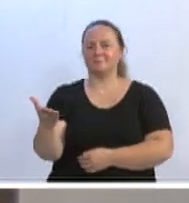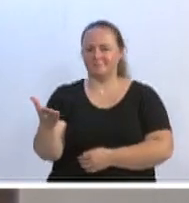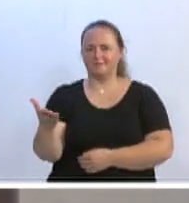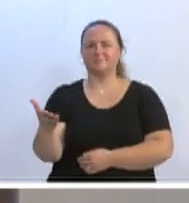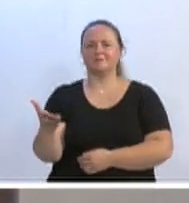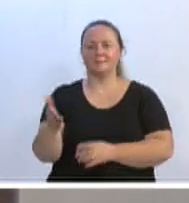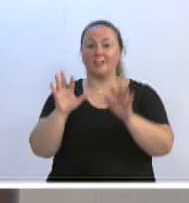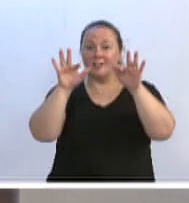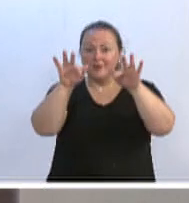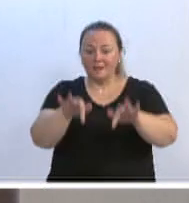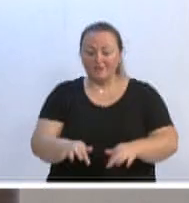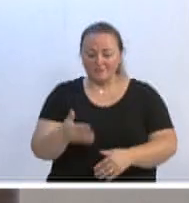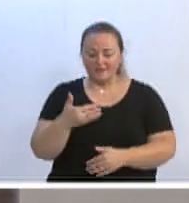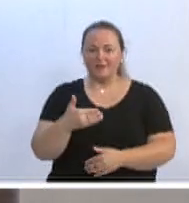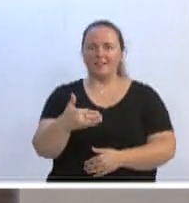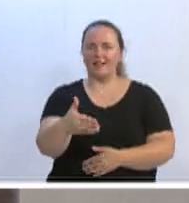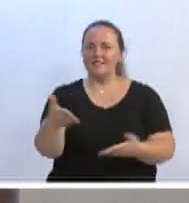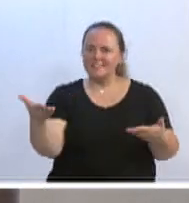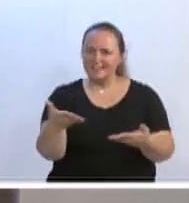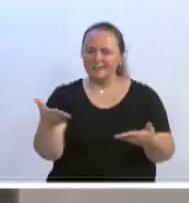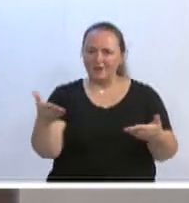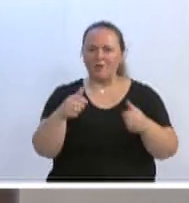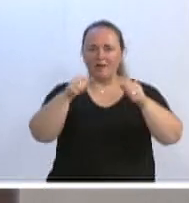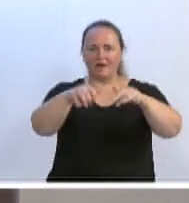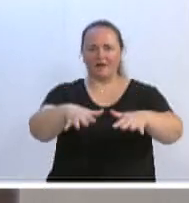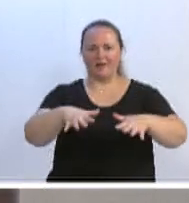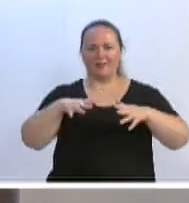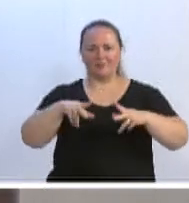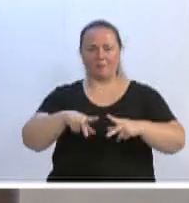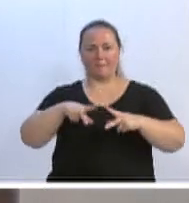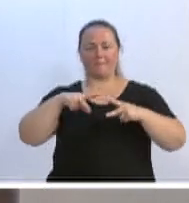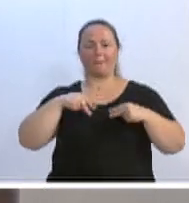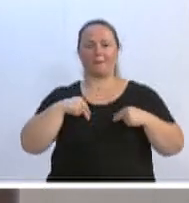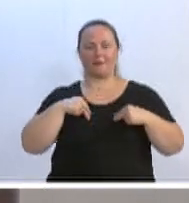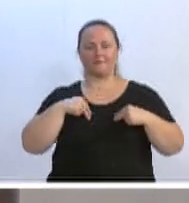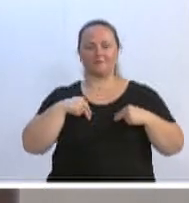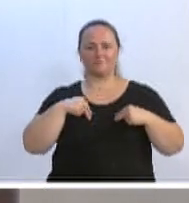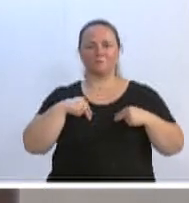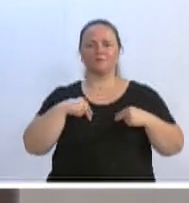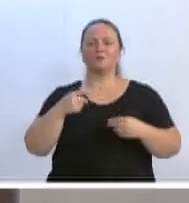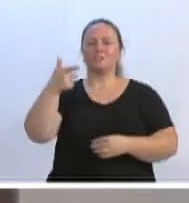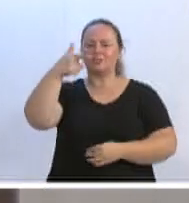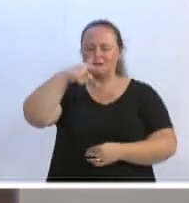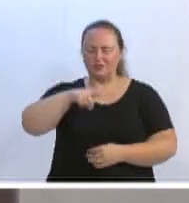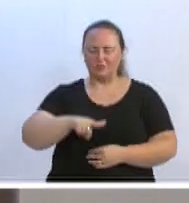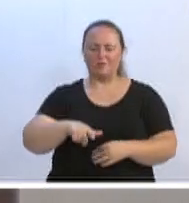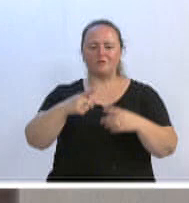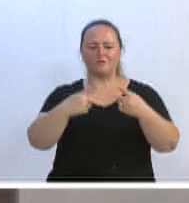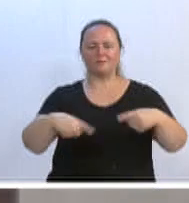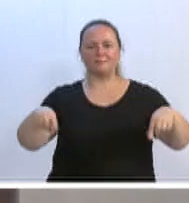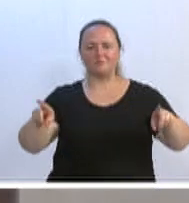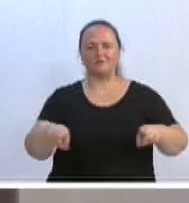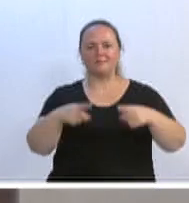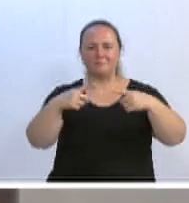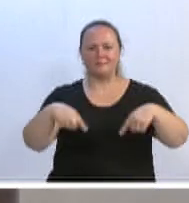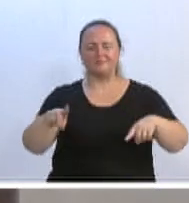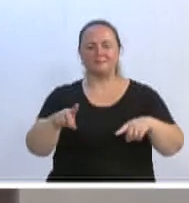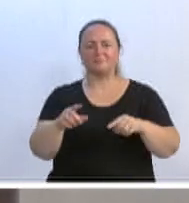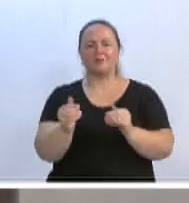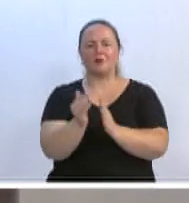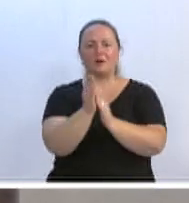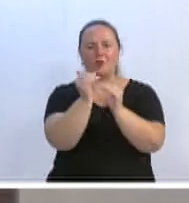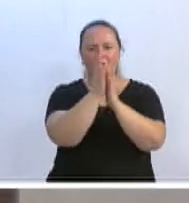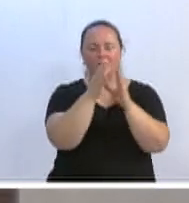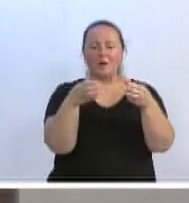para o encerramento dessa sessão solene, ouviremos mais uma vez o grupo de louvor regido pelo Sr.